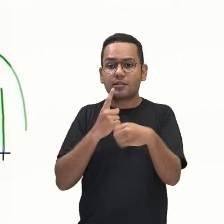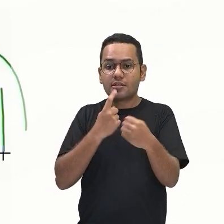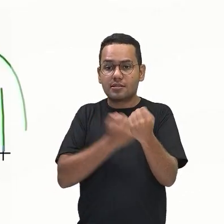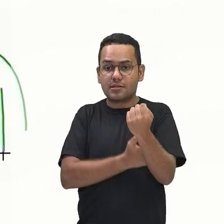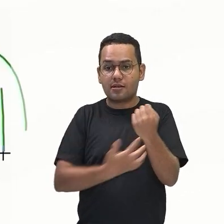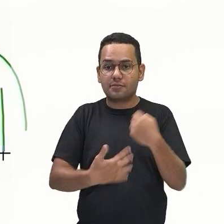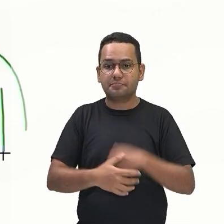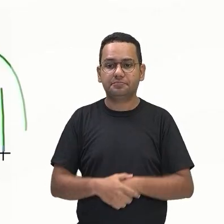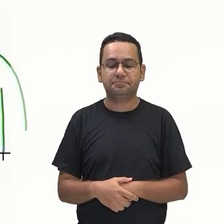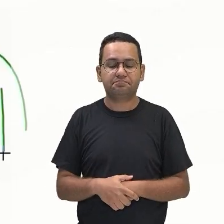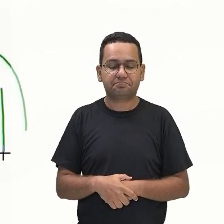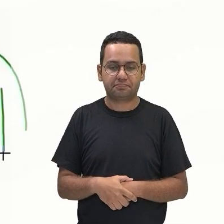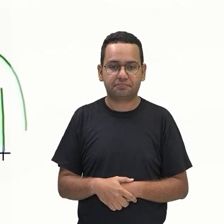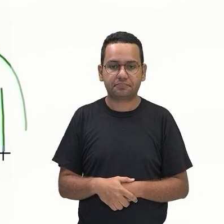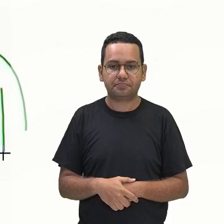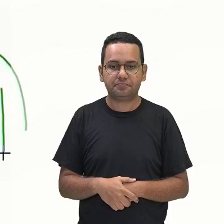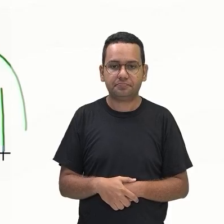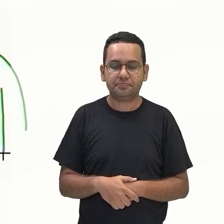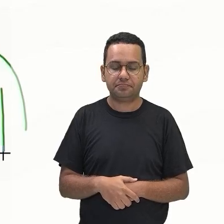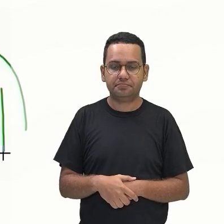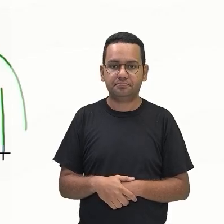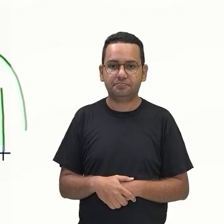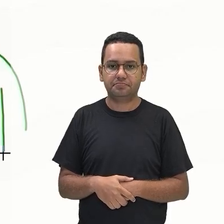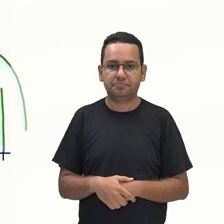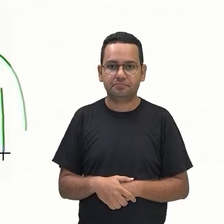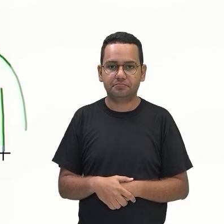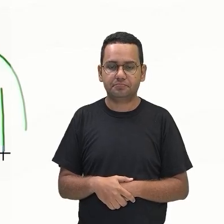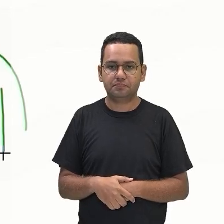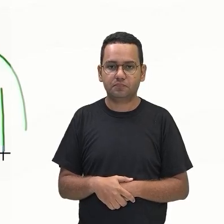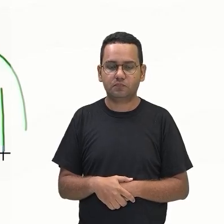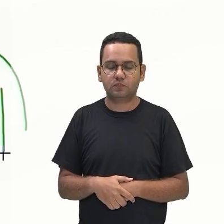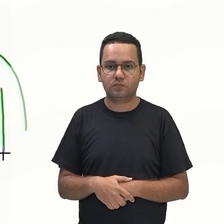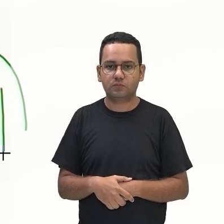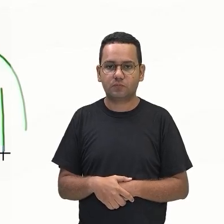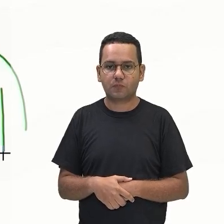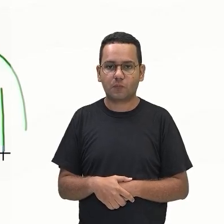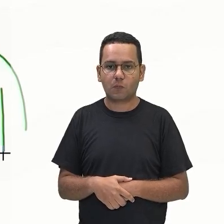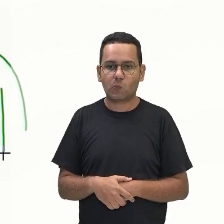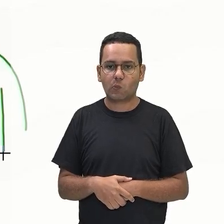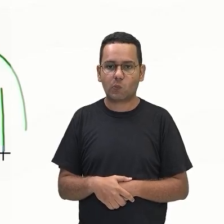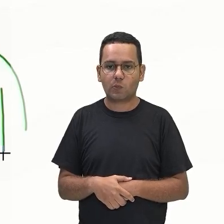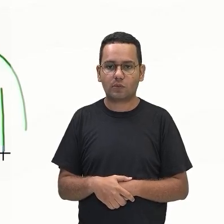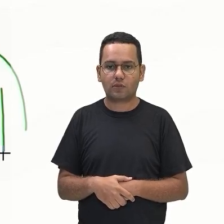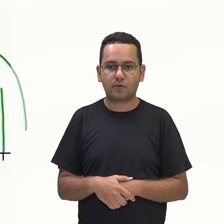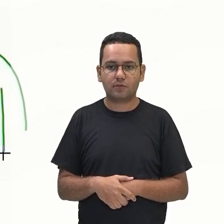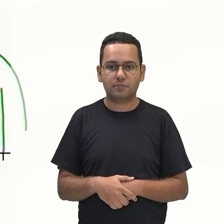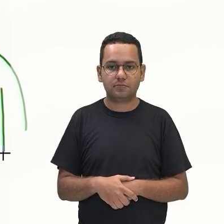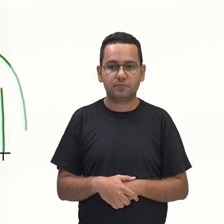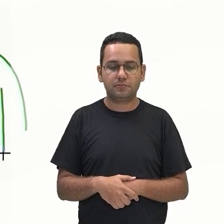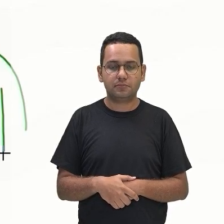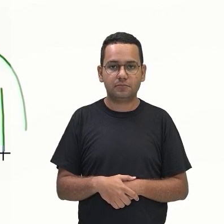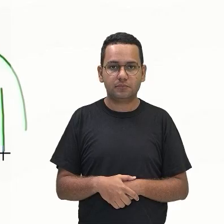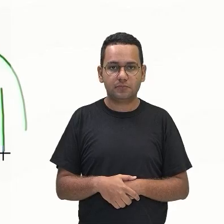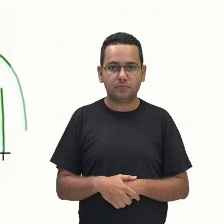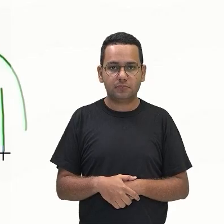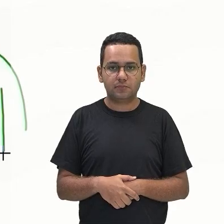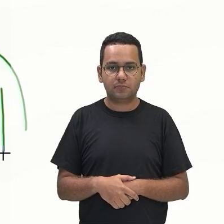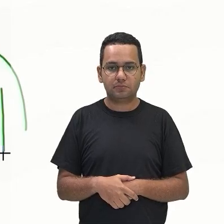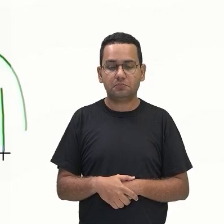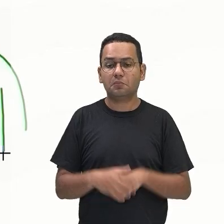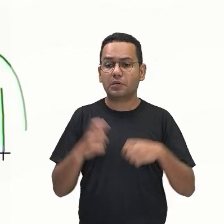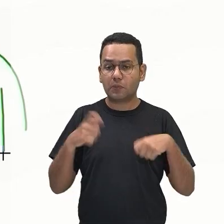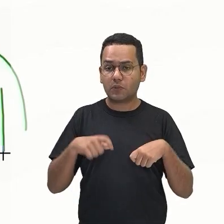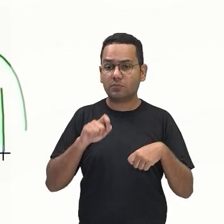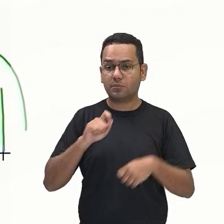vão ser inseridos aí em todo o seu corpo, né? Em todos os tecidos do seu corpo, para ter essa troca